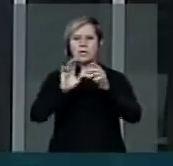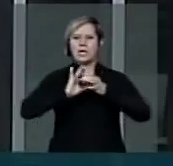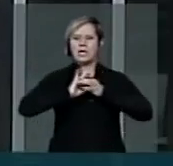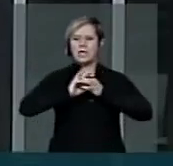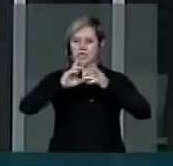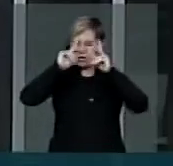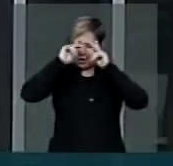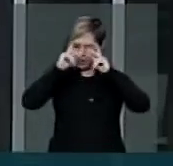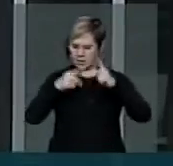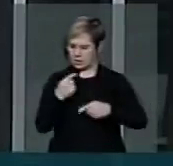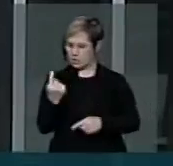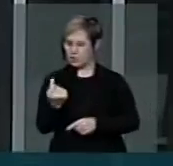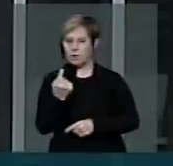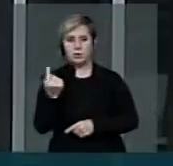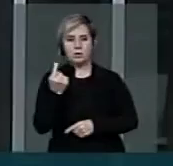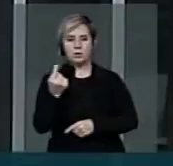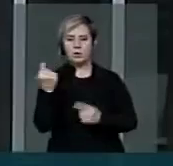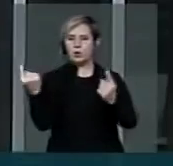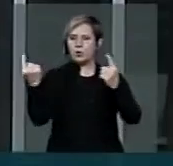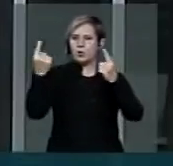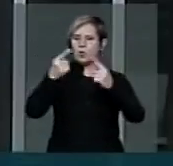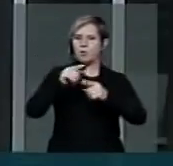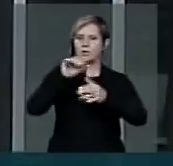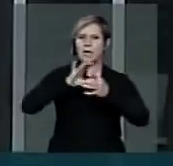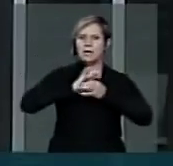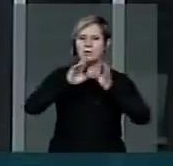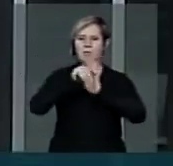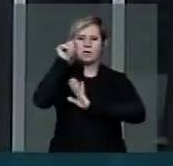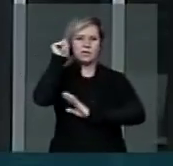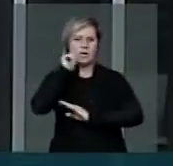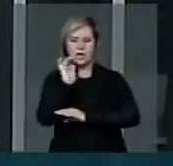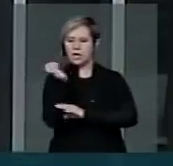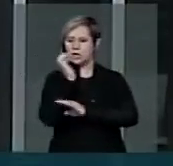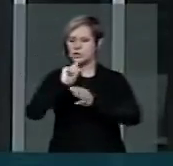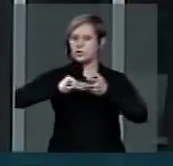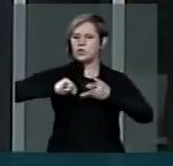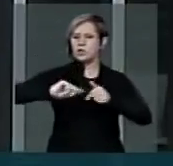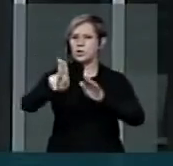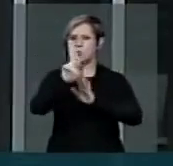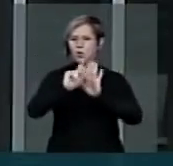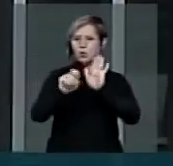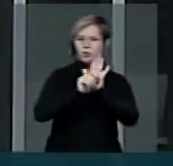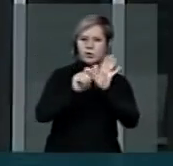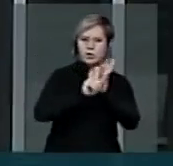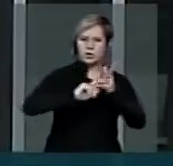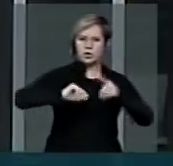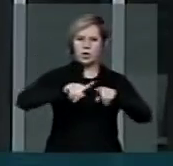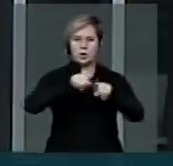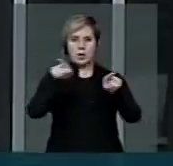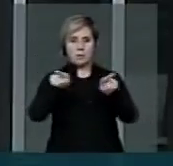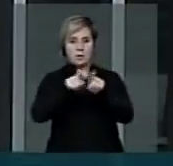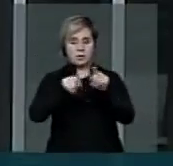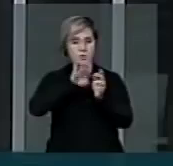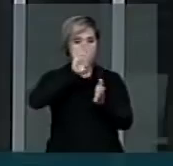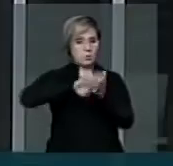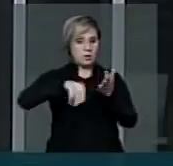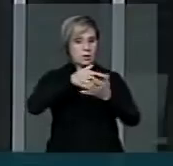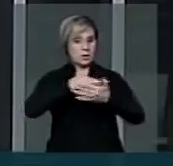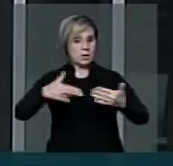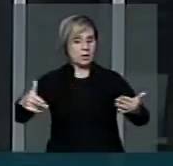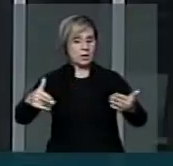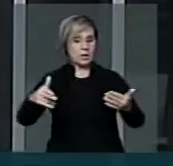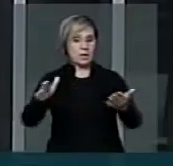por exemplo, ou seja, contra a liberdade da mulher, dos homossexuais, dos usuários de droga, mas tirando essas questões, ela não